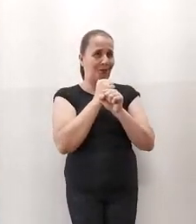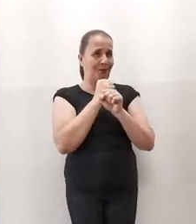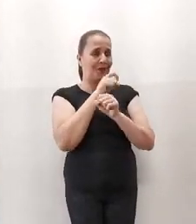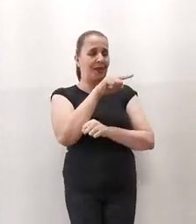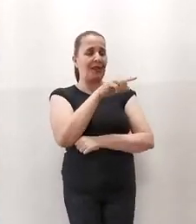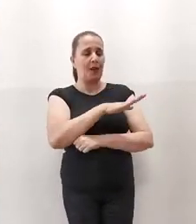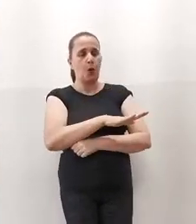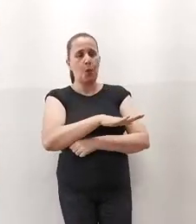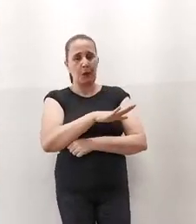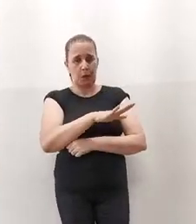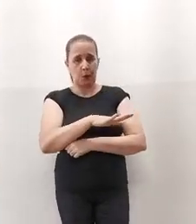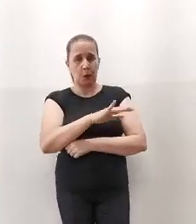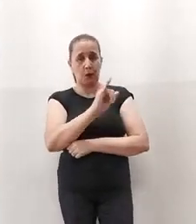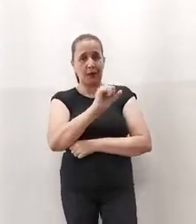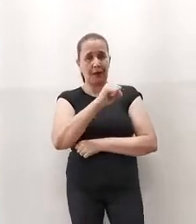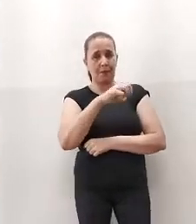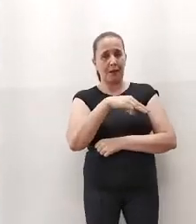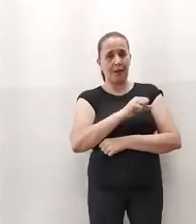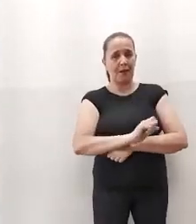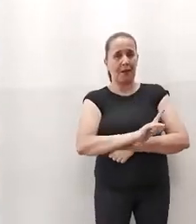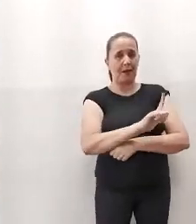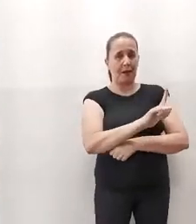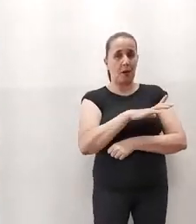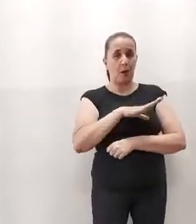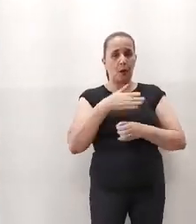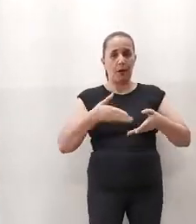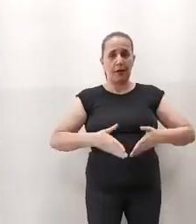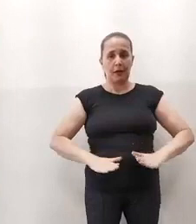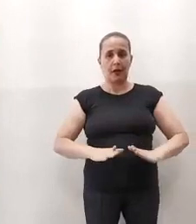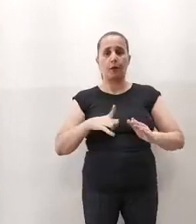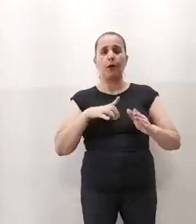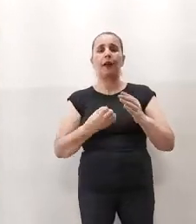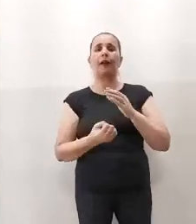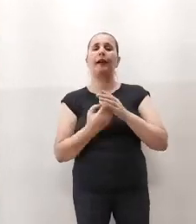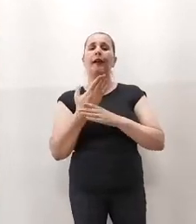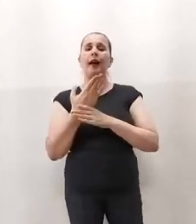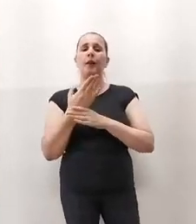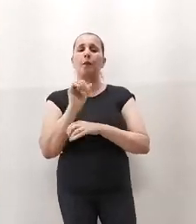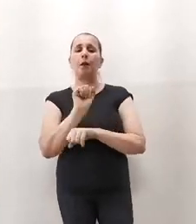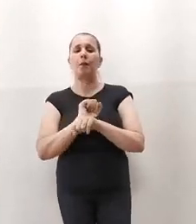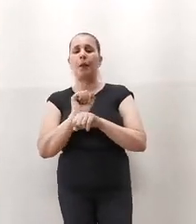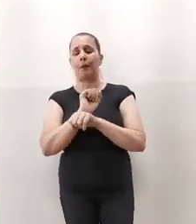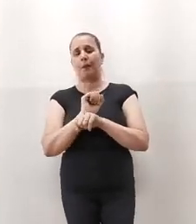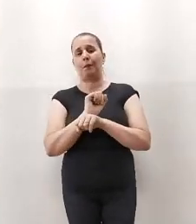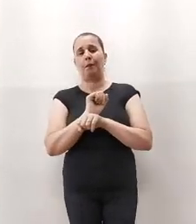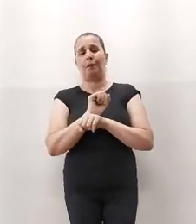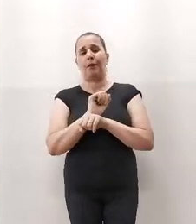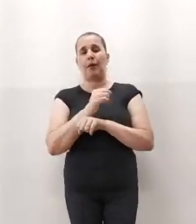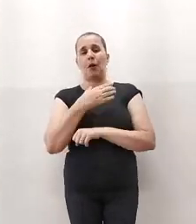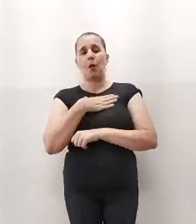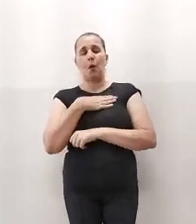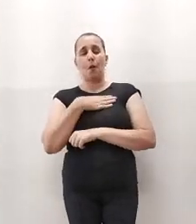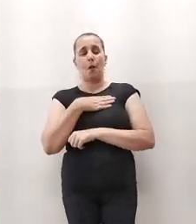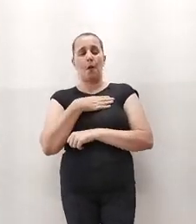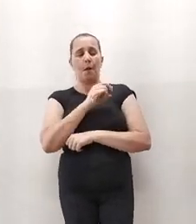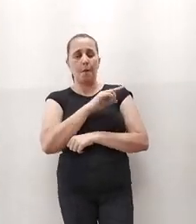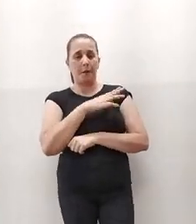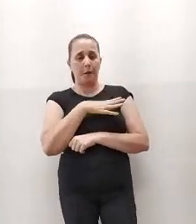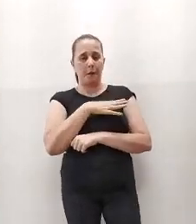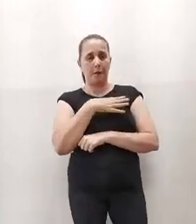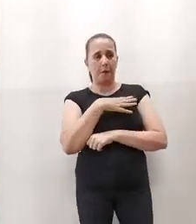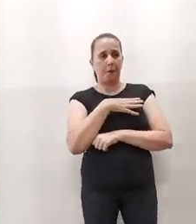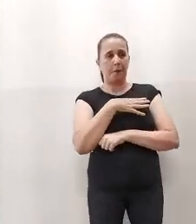Aquele menino, Ismael, nasceu, foi criado por Abraão. Ou seja, o menino foi criado por